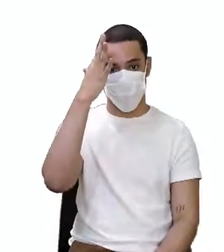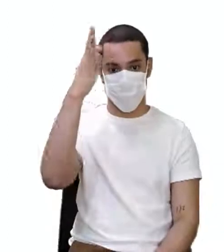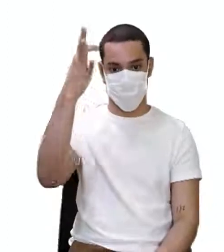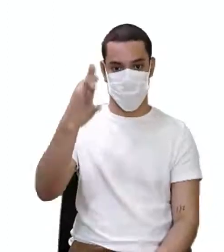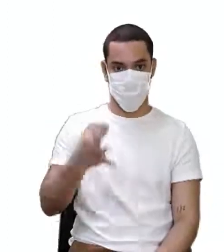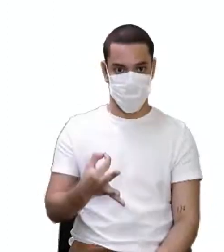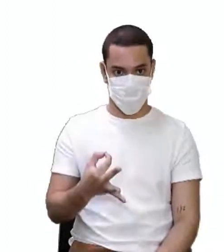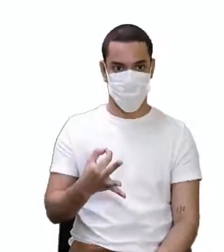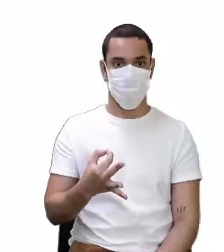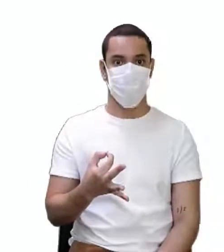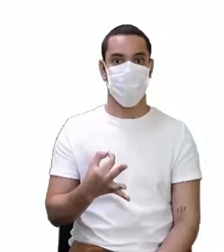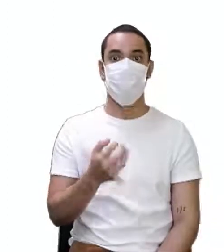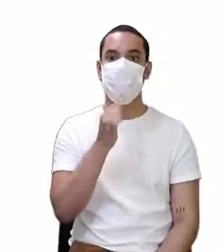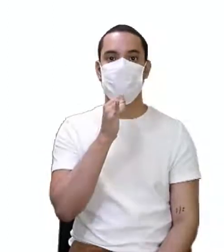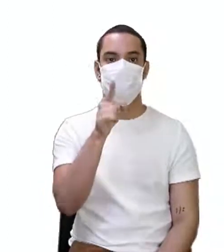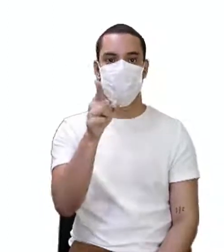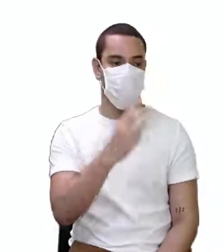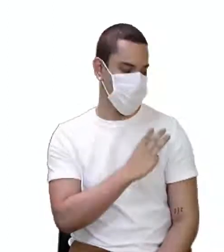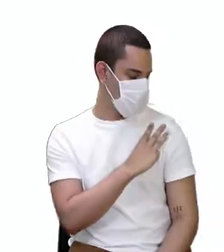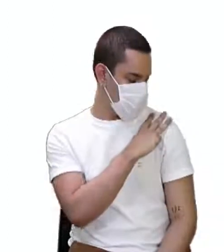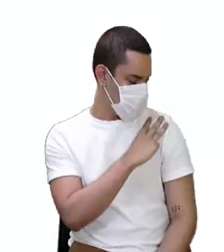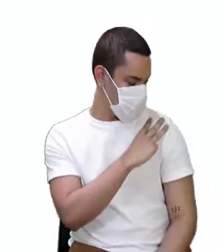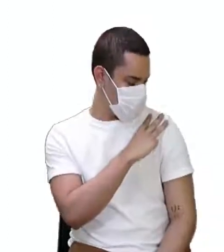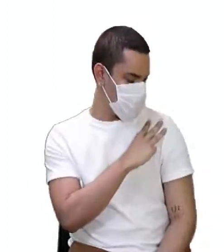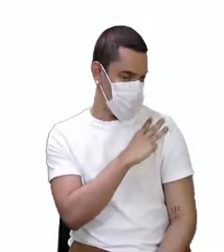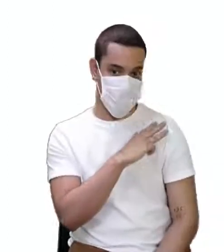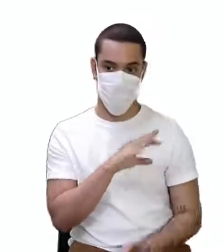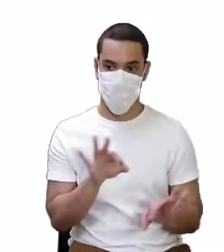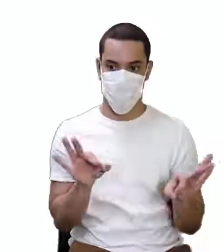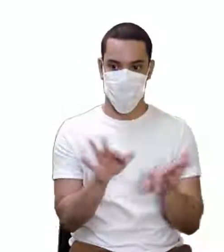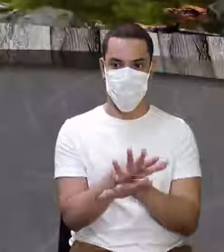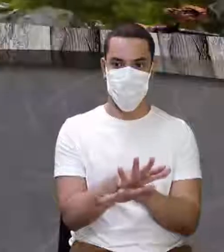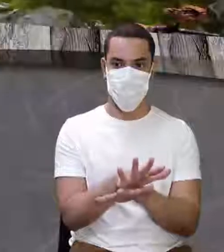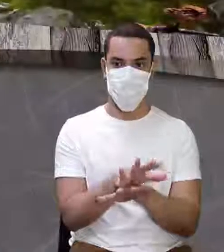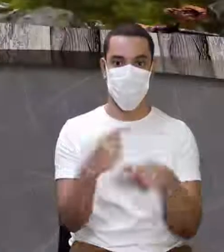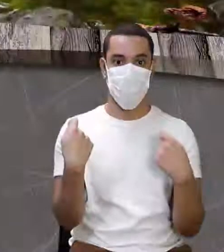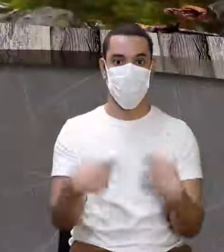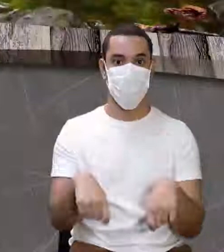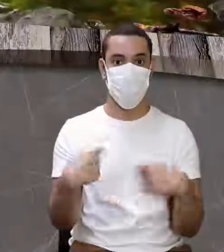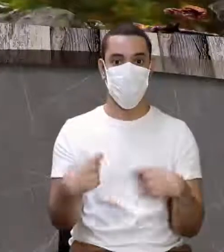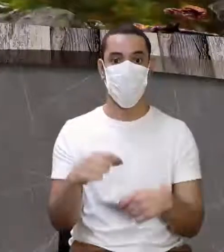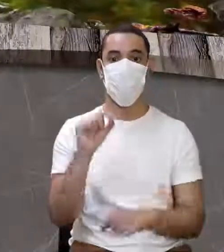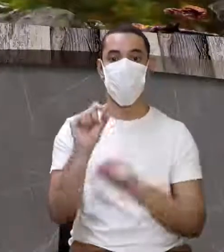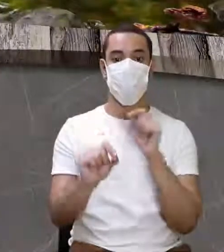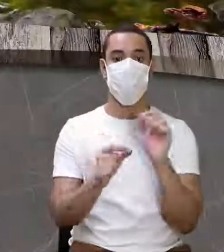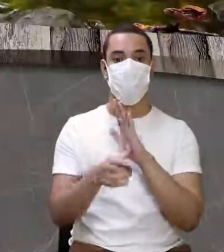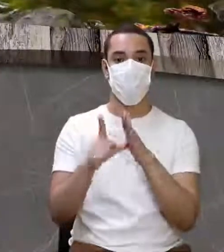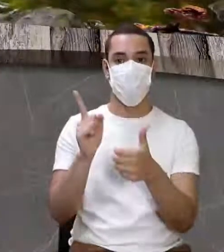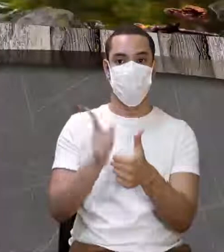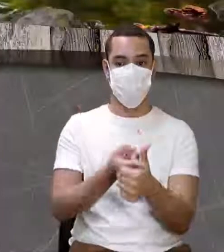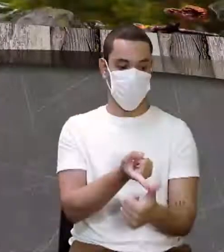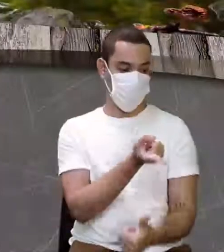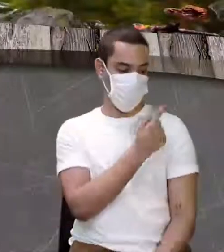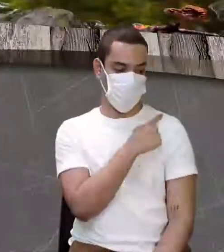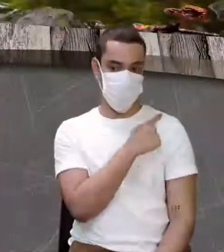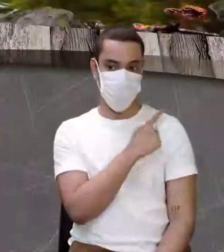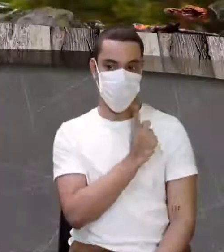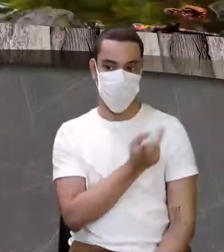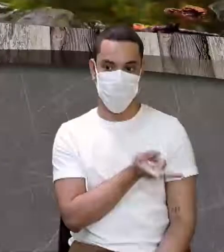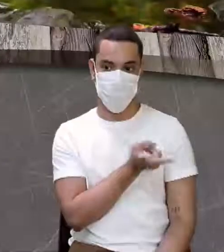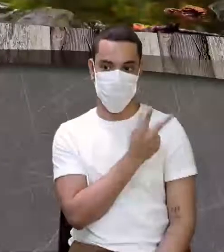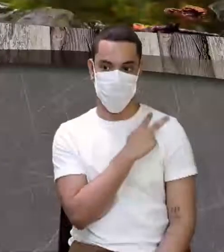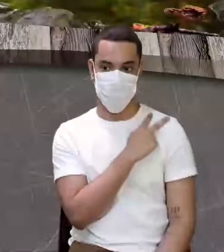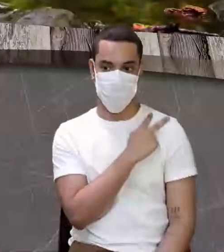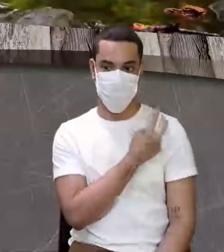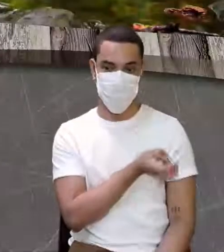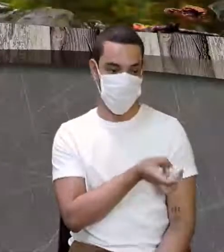médio, você precisa de condições que são concluir o primeiro, o segundo